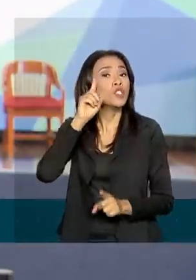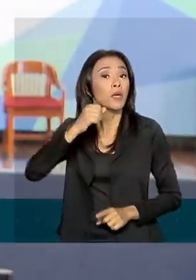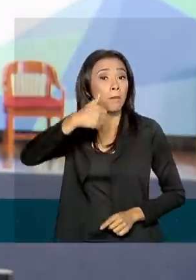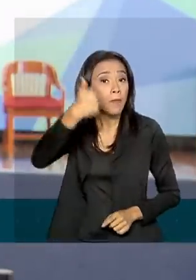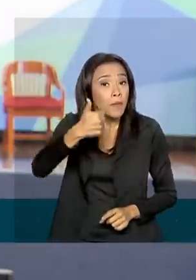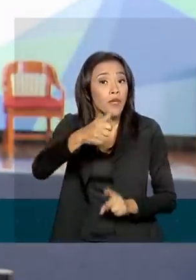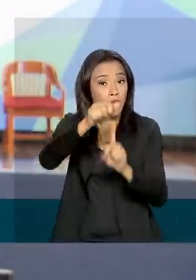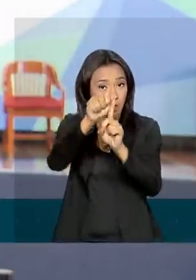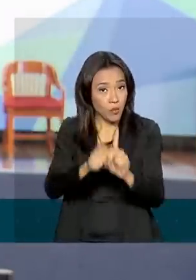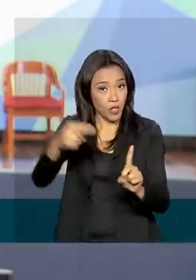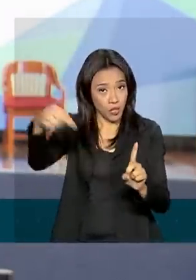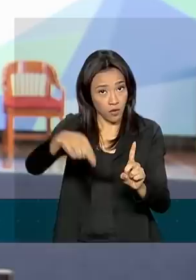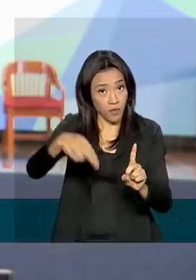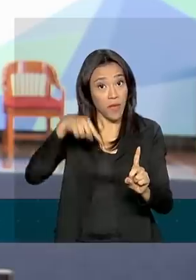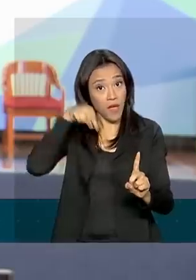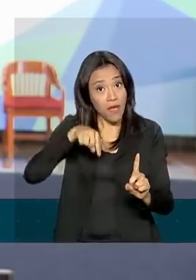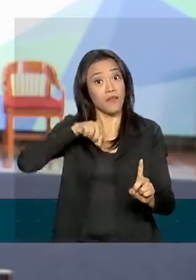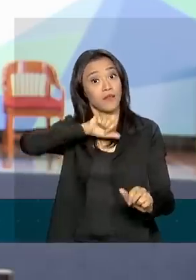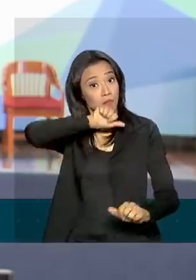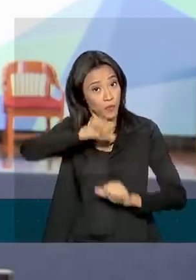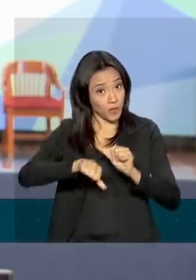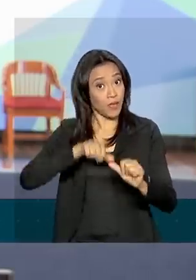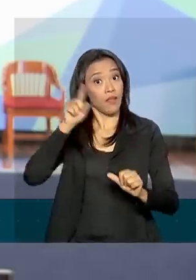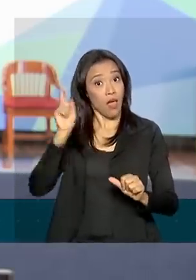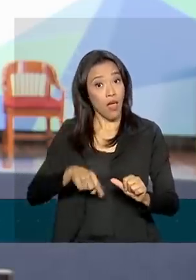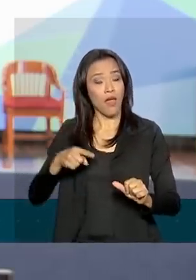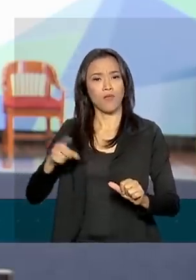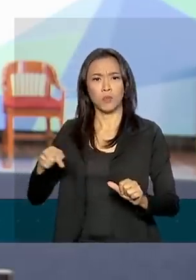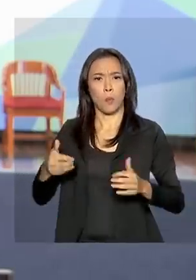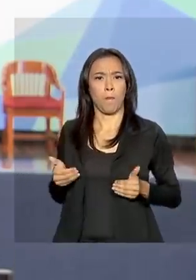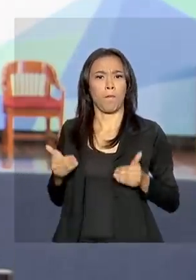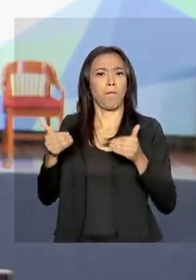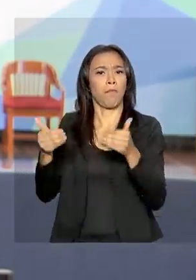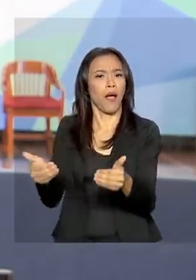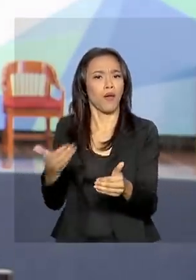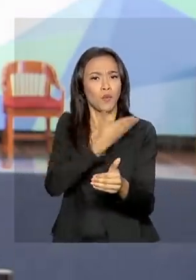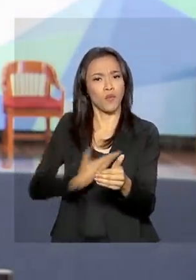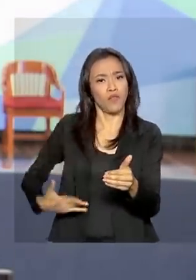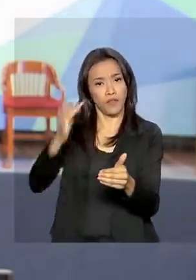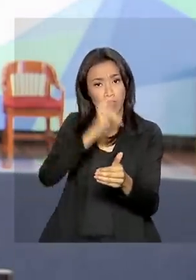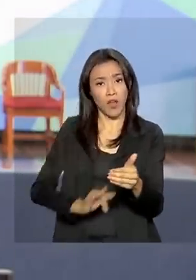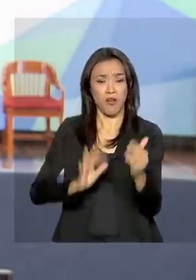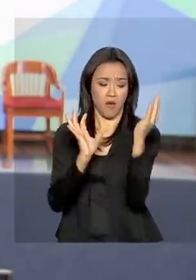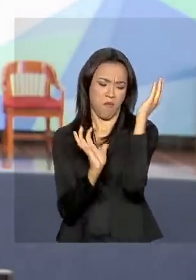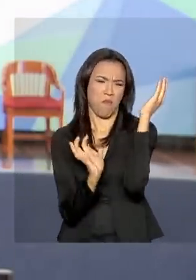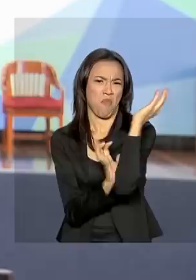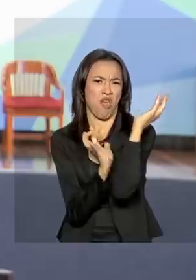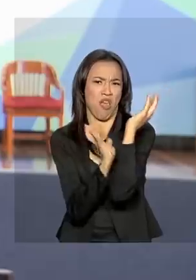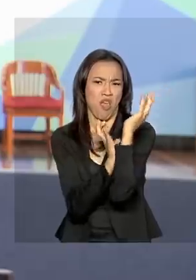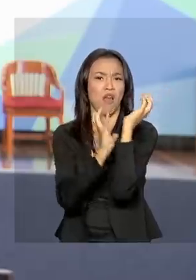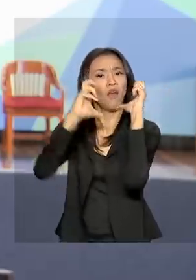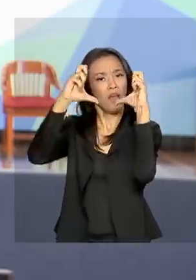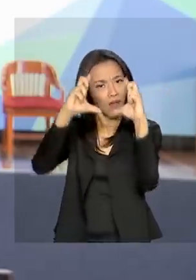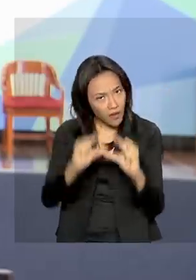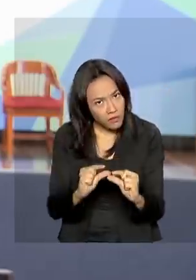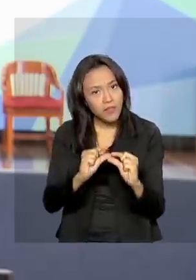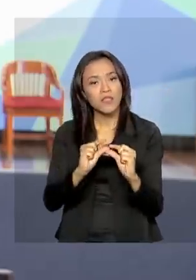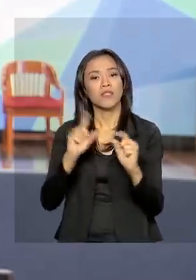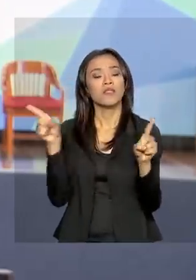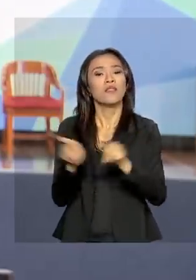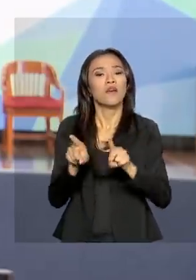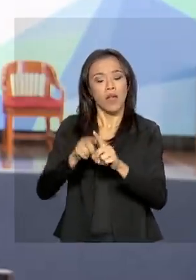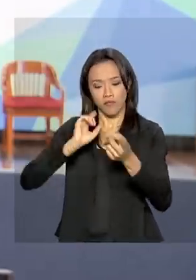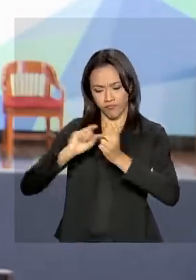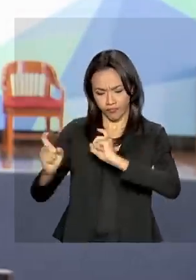A alteração é mais um passo do governo federal no processo de desburocratização e de racionalização da